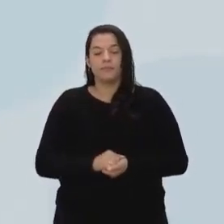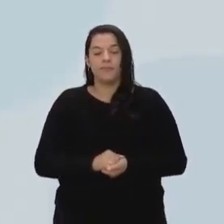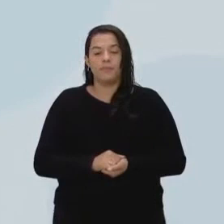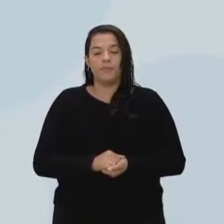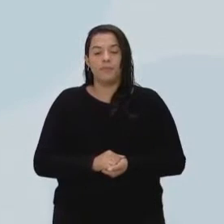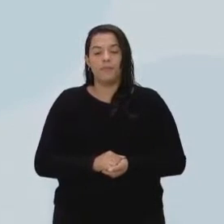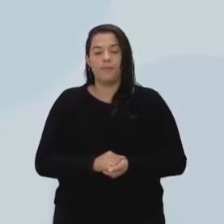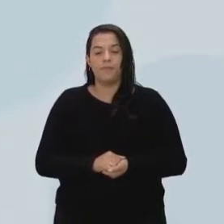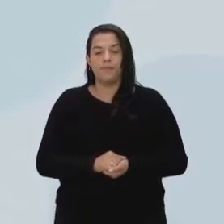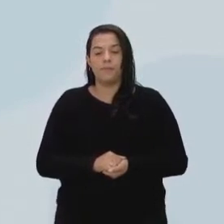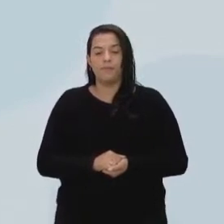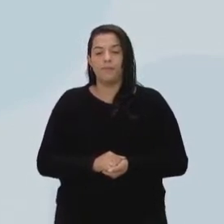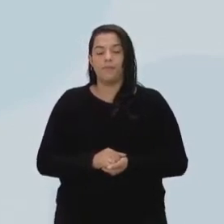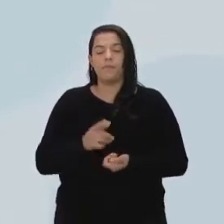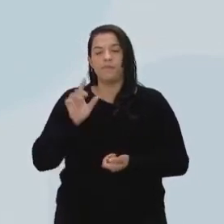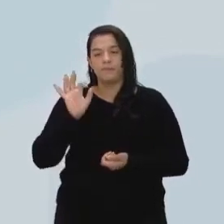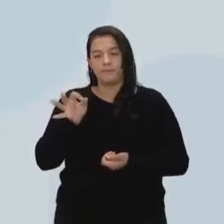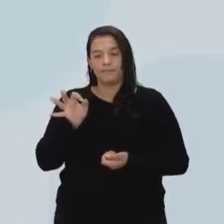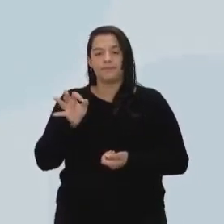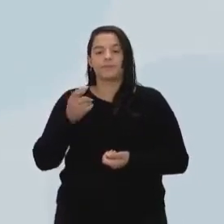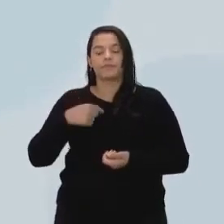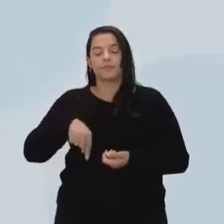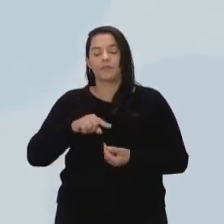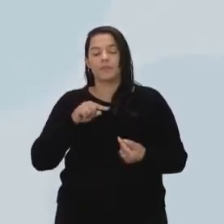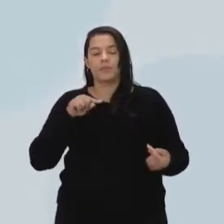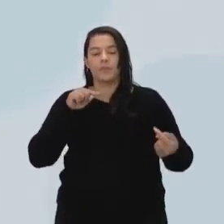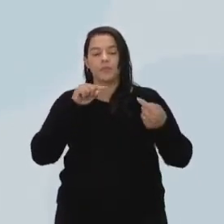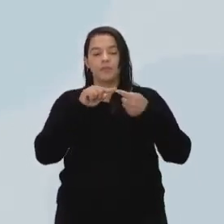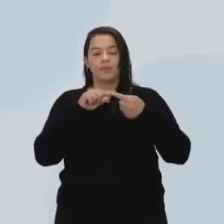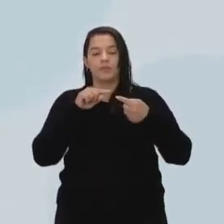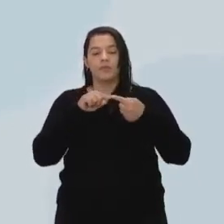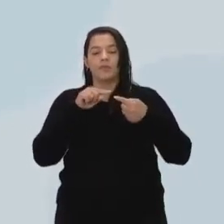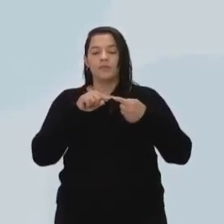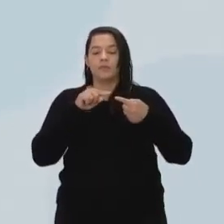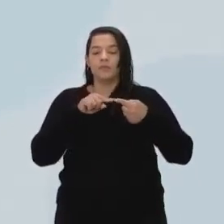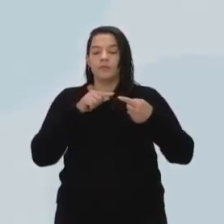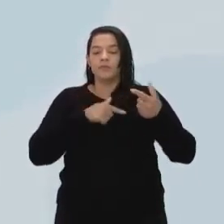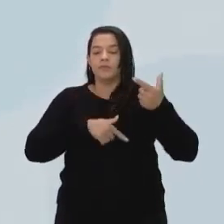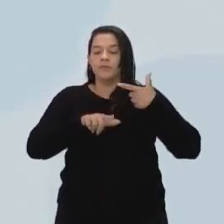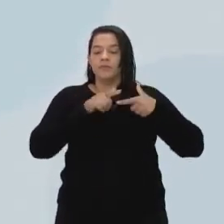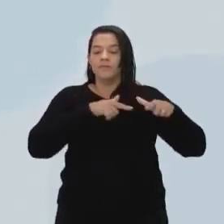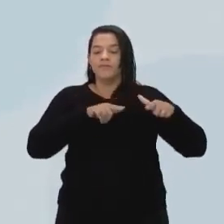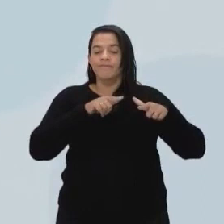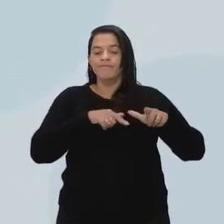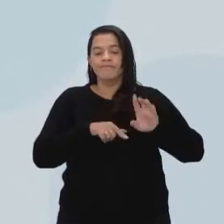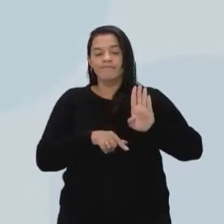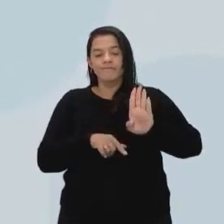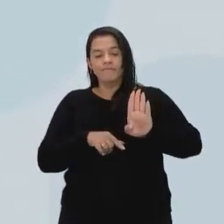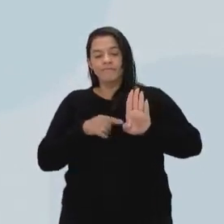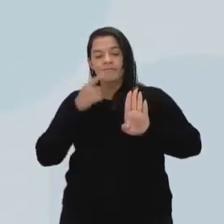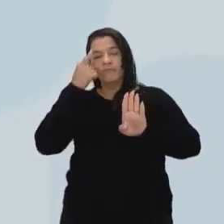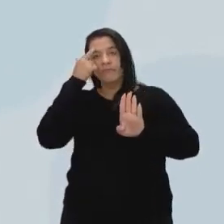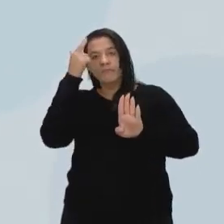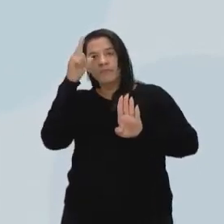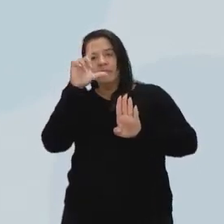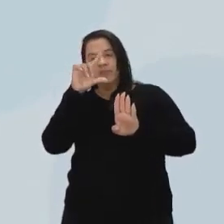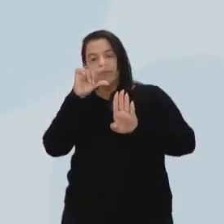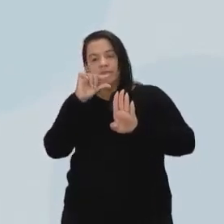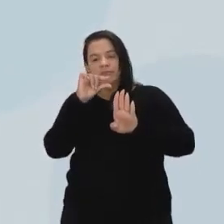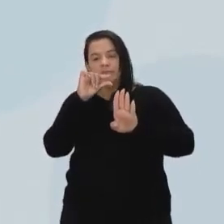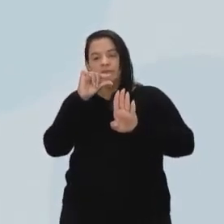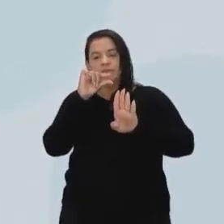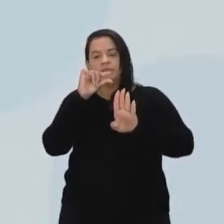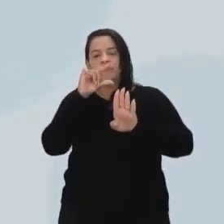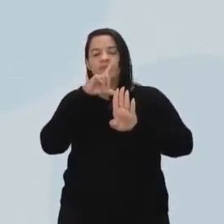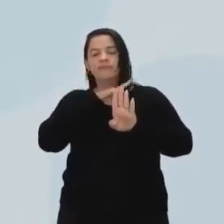justamente a afirmação que não contrapõe, que contrapõe aquela alternativa B, e a gente já identificou que vai ter